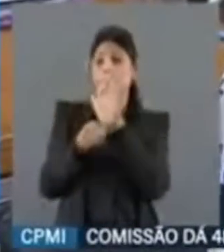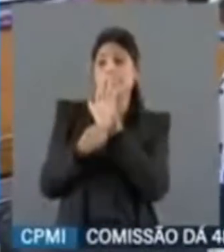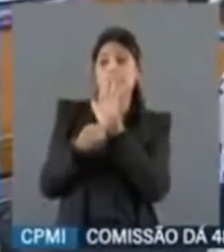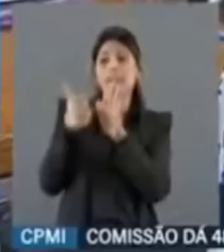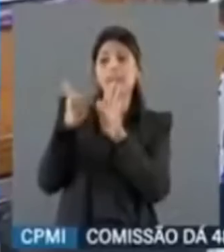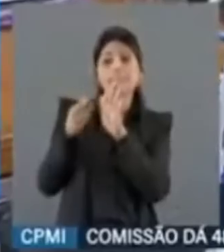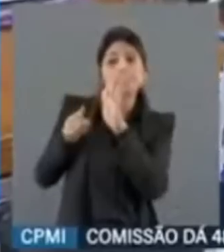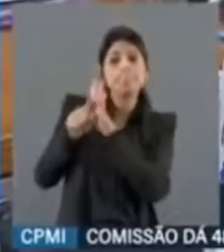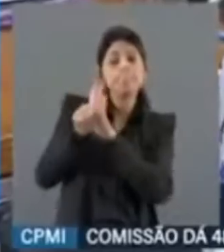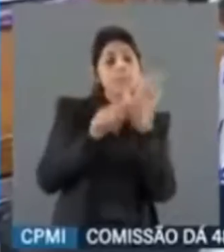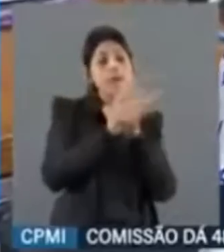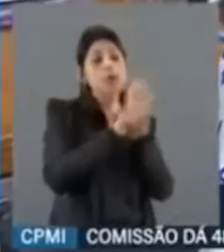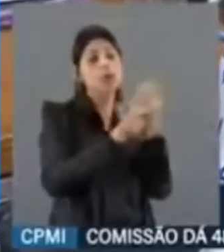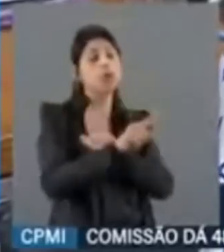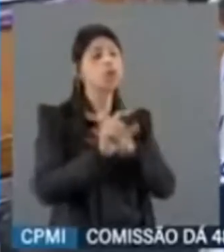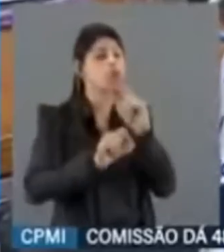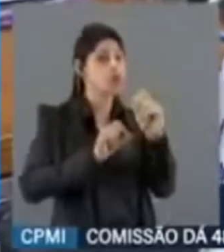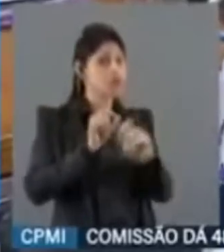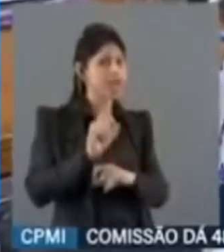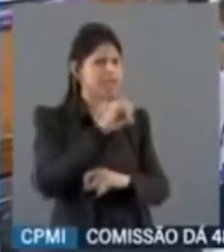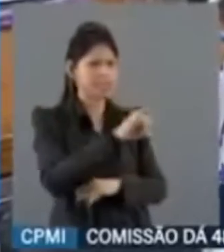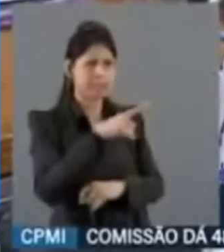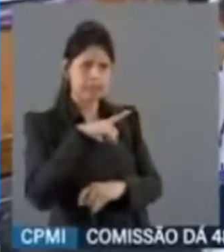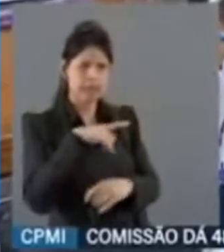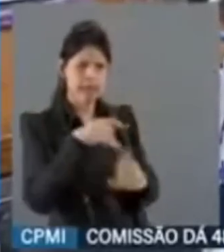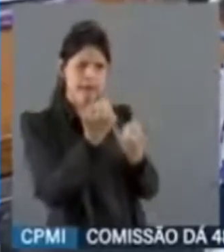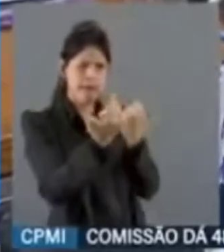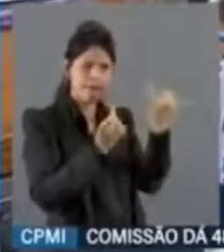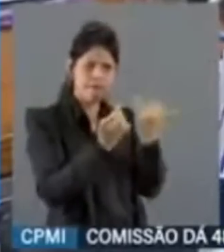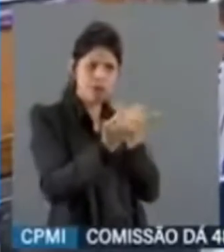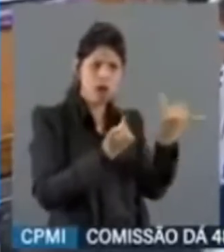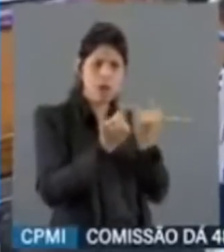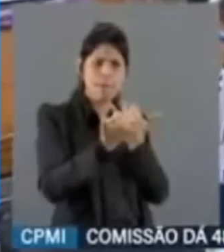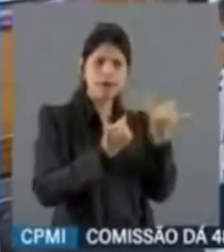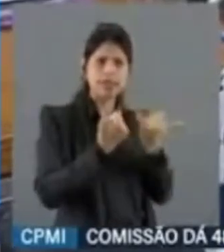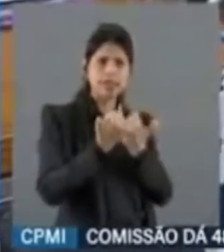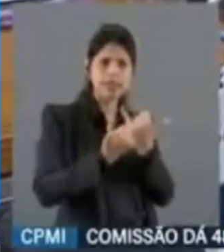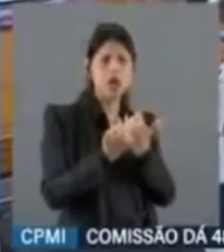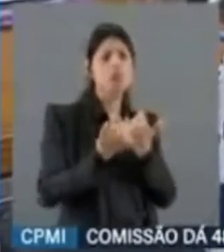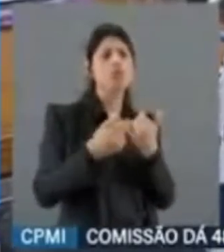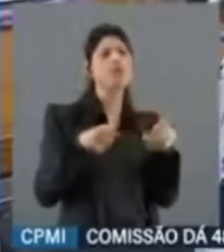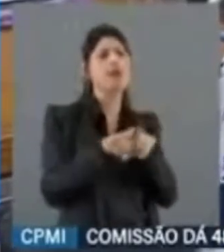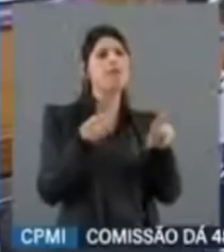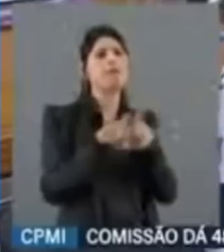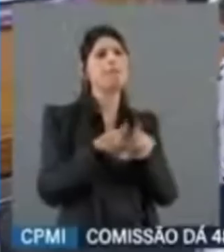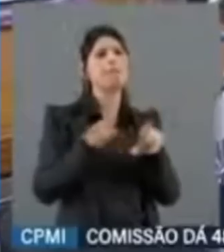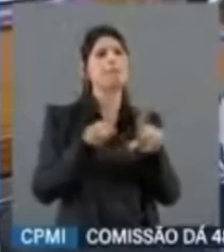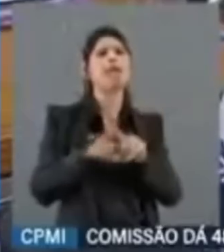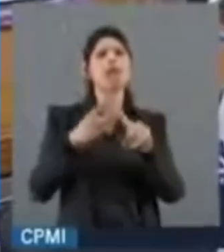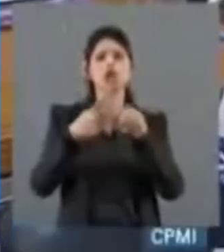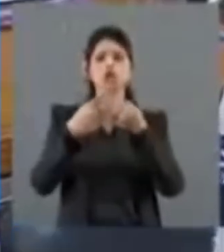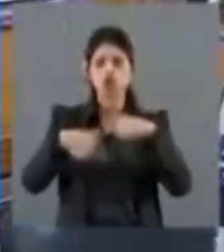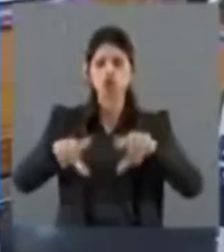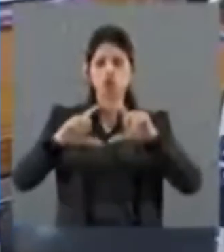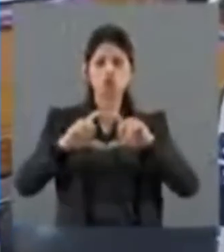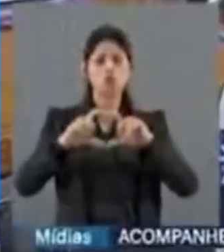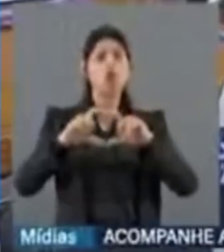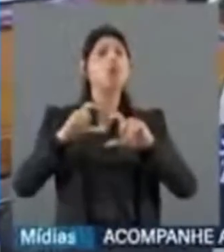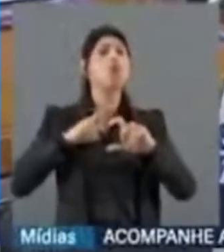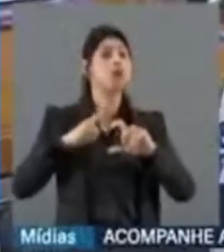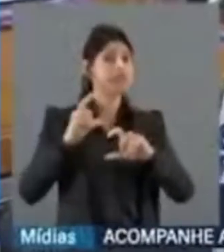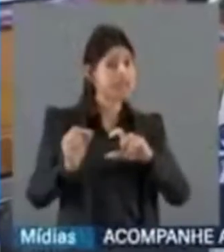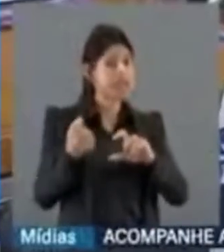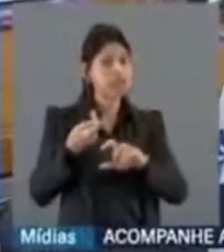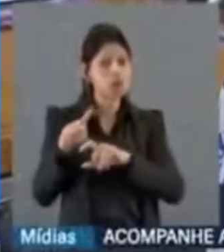Vossa Senhoria é se tem alguma informação da inteligência sobre o circuito dessas pedras,